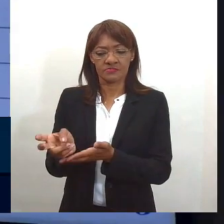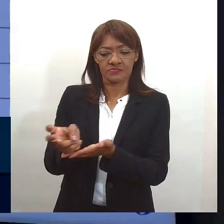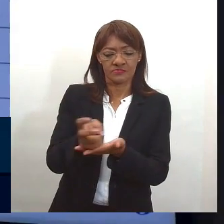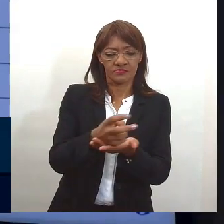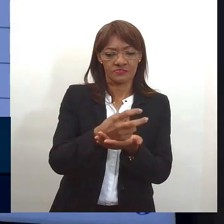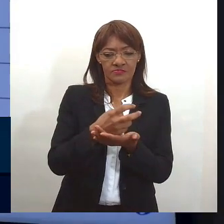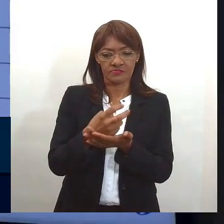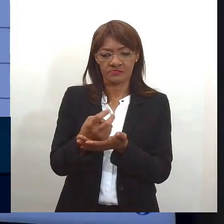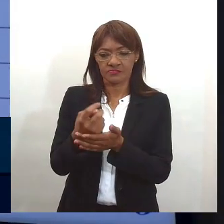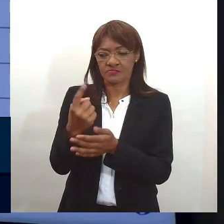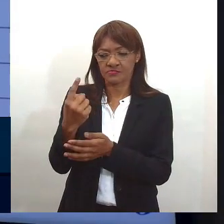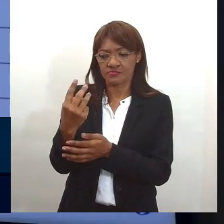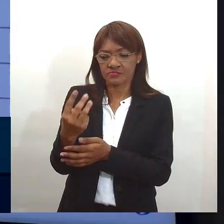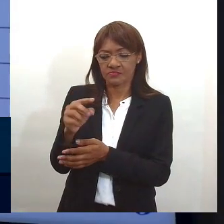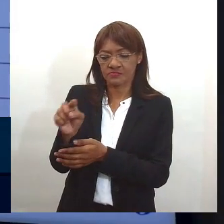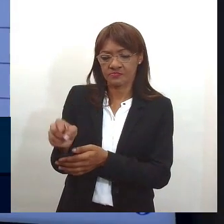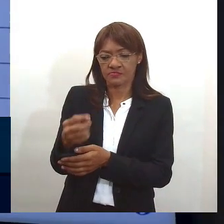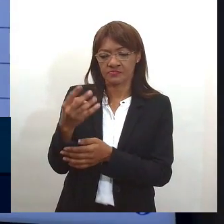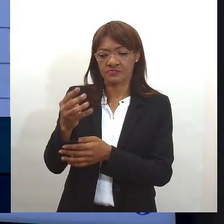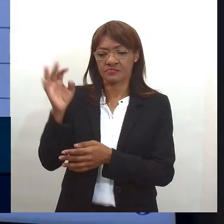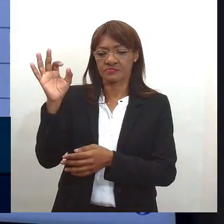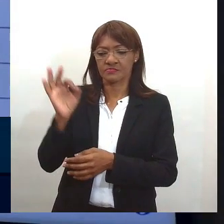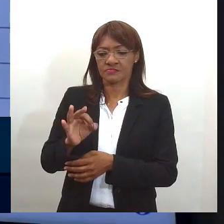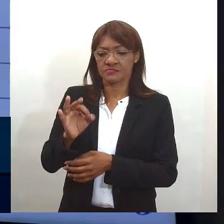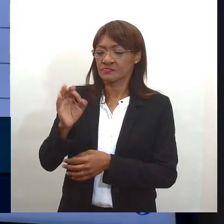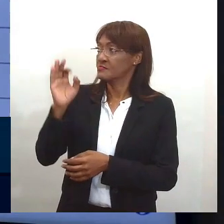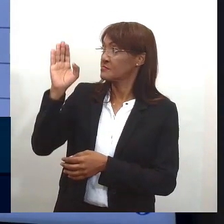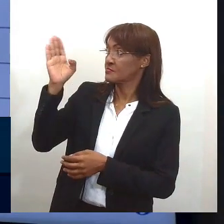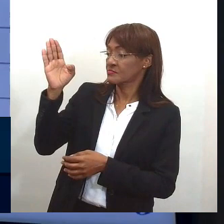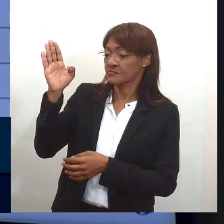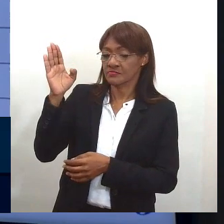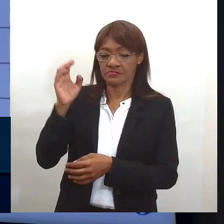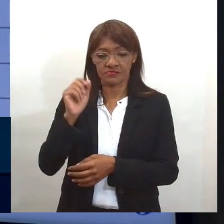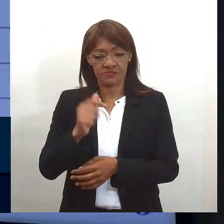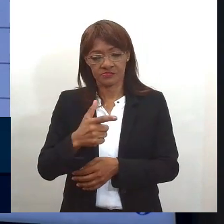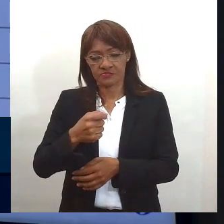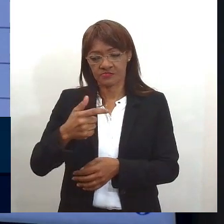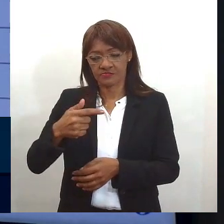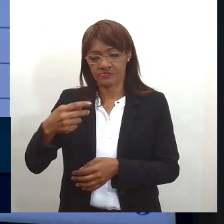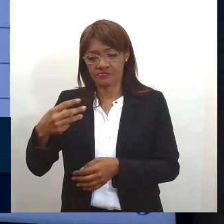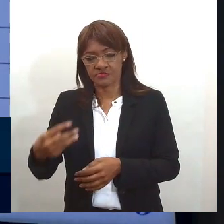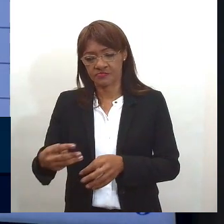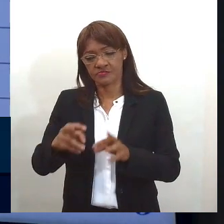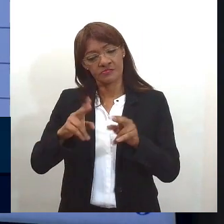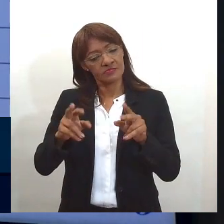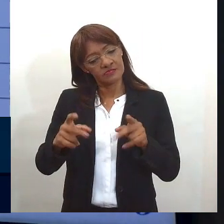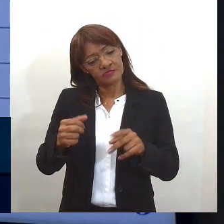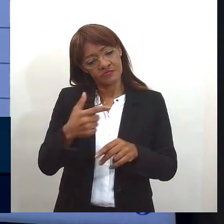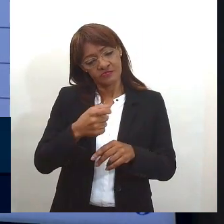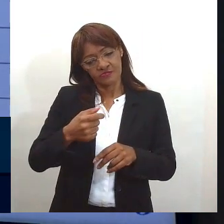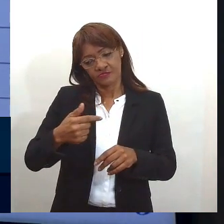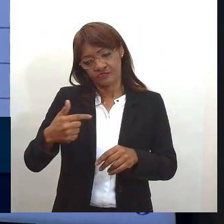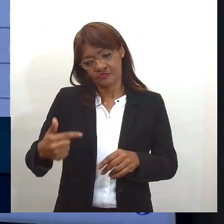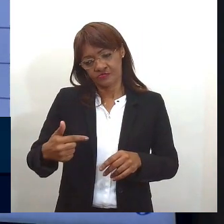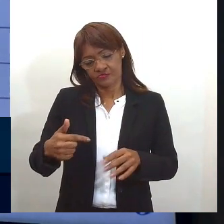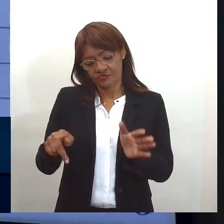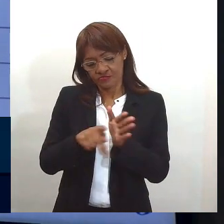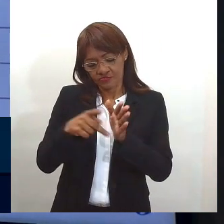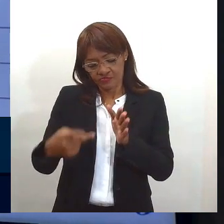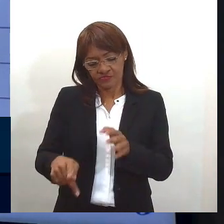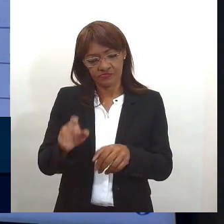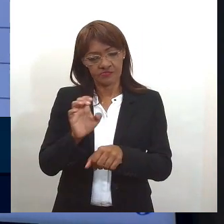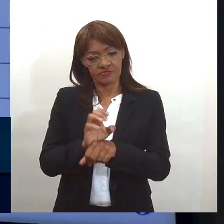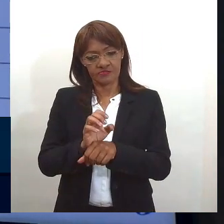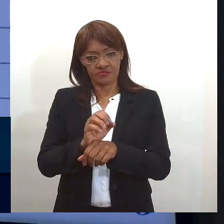13,4% em 2023 em relação a 2022. Vem do esforço do próprio Estado. Receita de contribuições teve uma queda